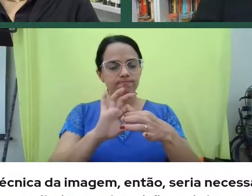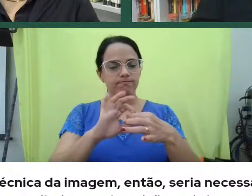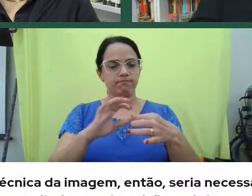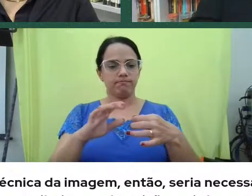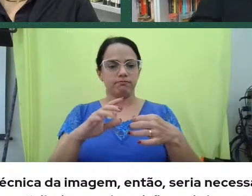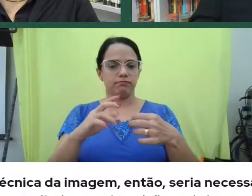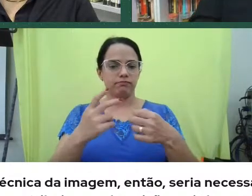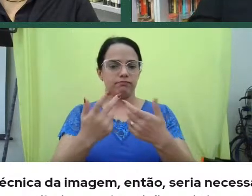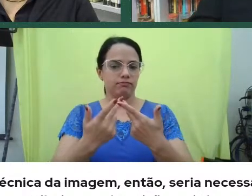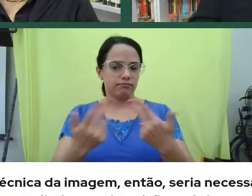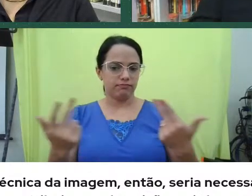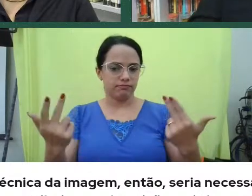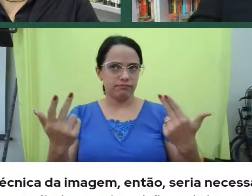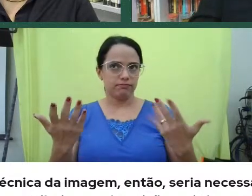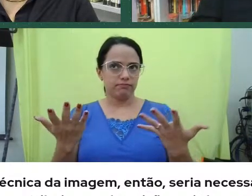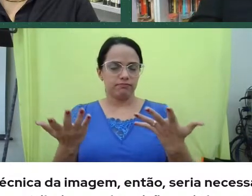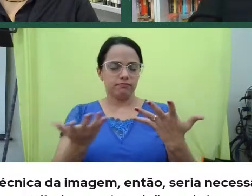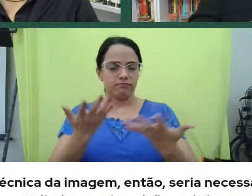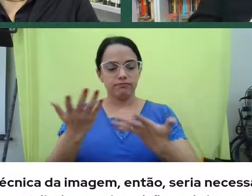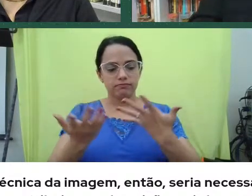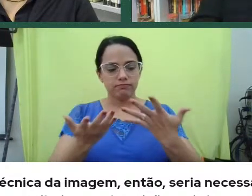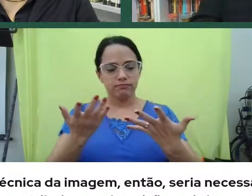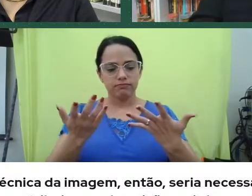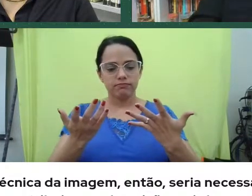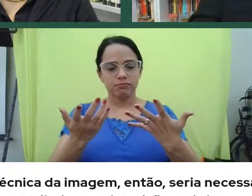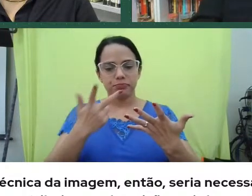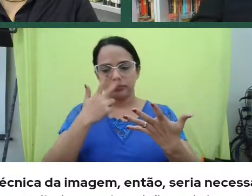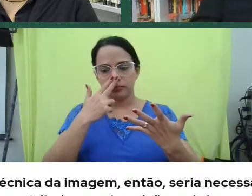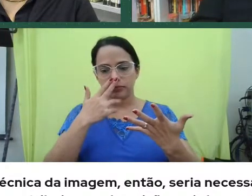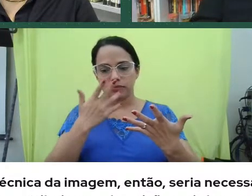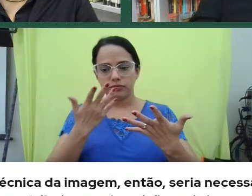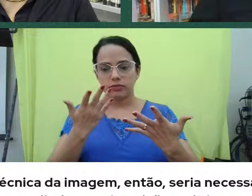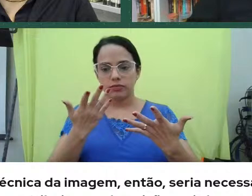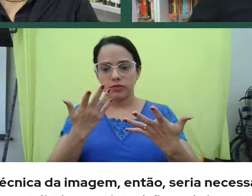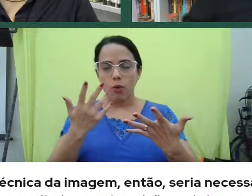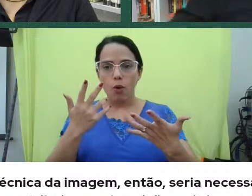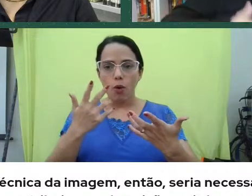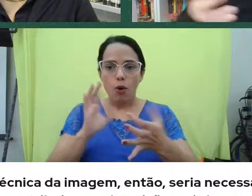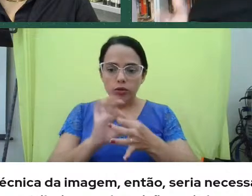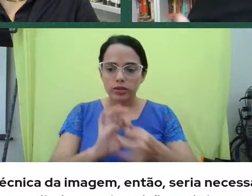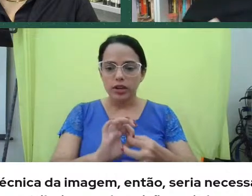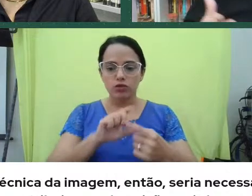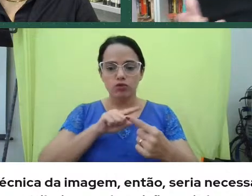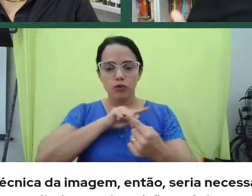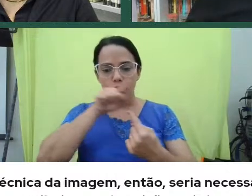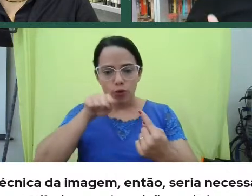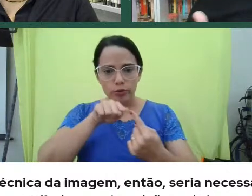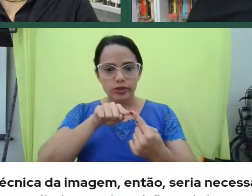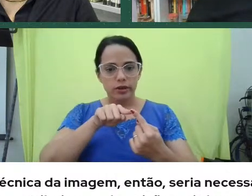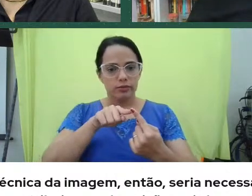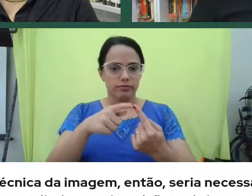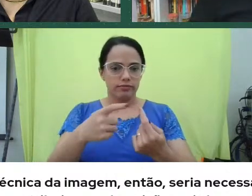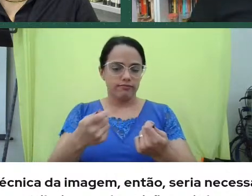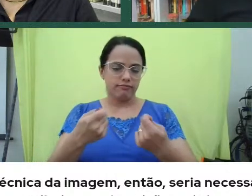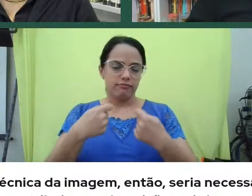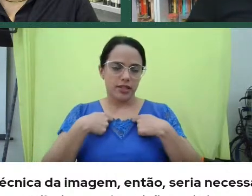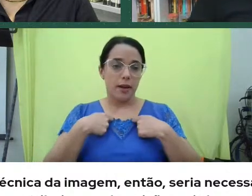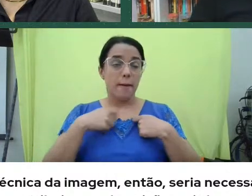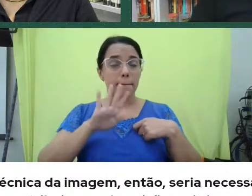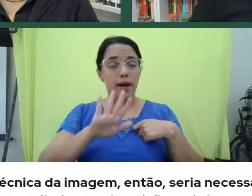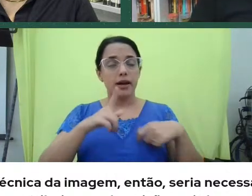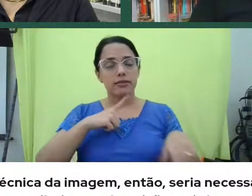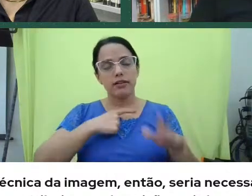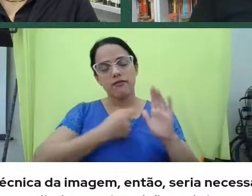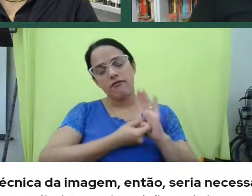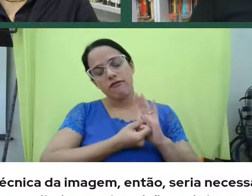realmente qual foi o multinível dela, qual foi o contexto, qual foi a função, mas a gente sabe que há múltiplas dimensões,